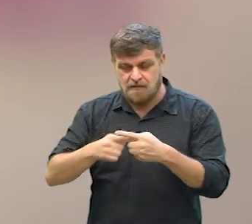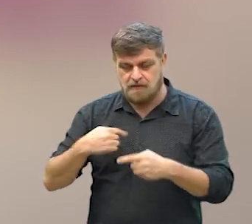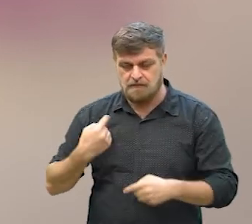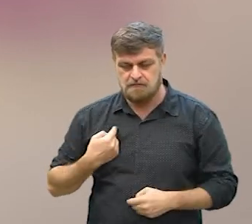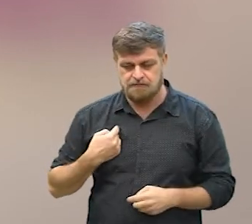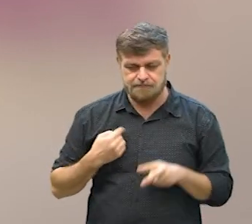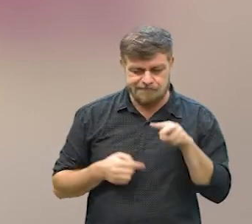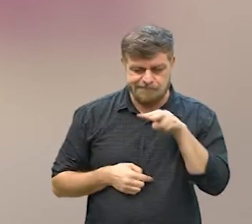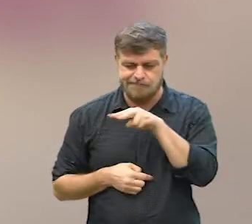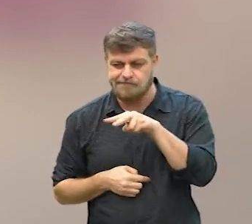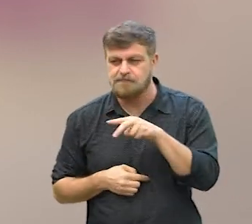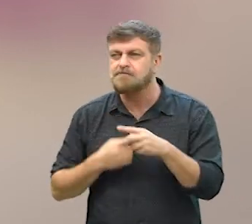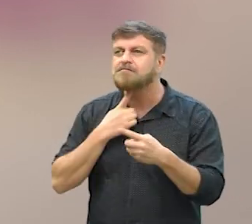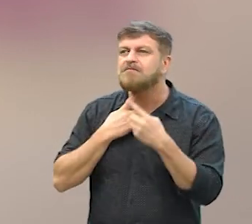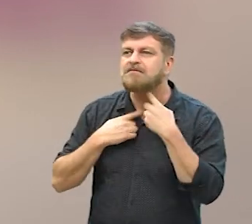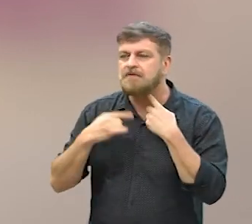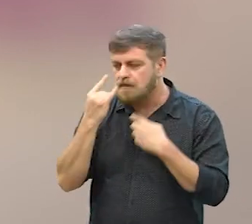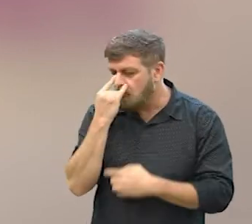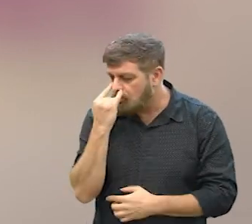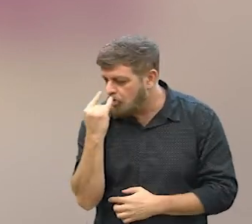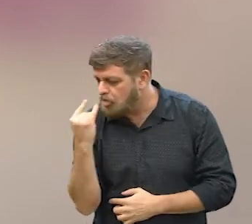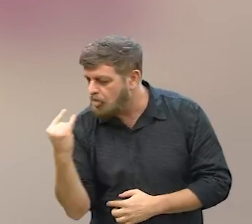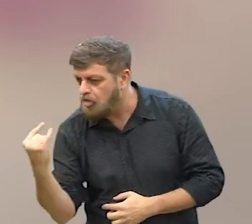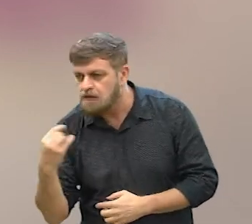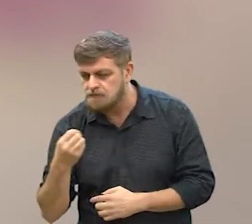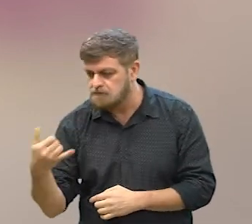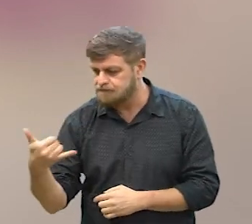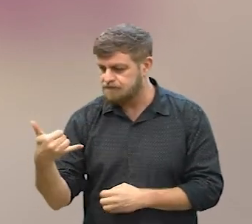estimula, assim, você olhar, você começa a